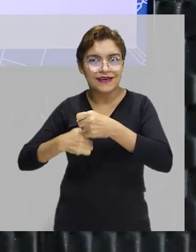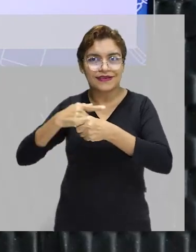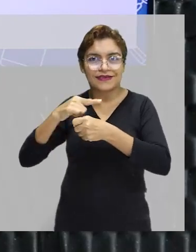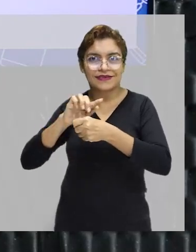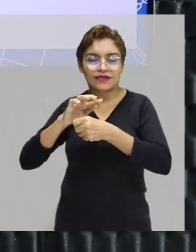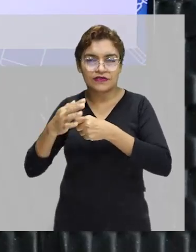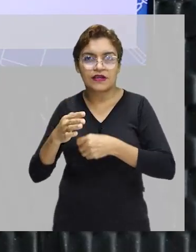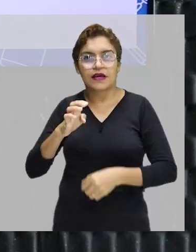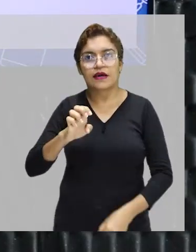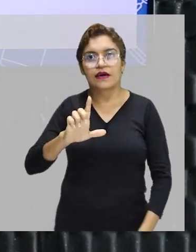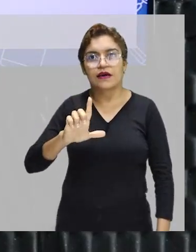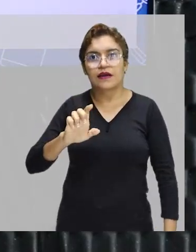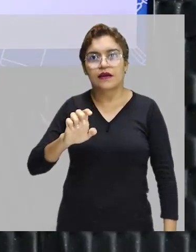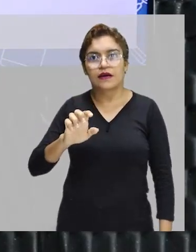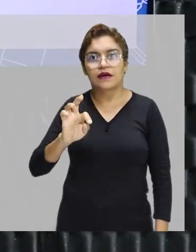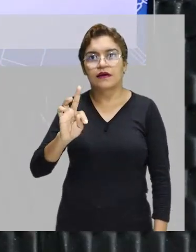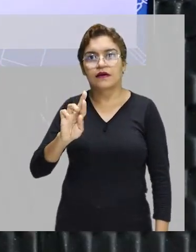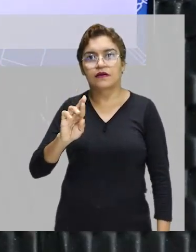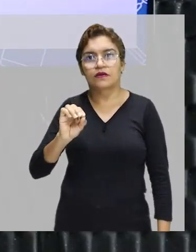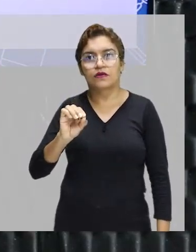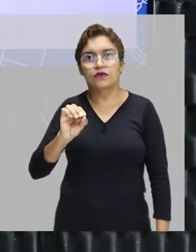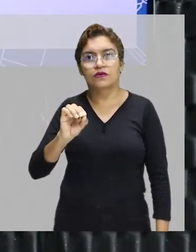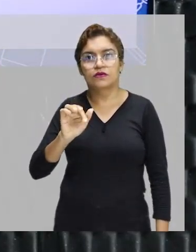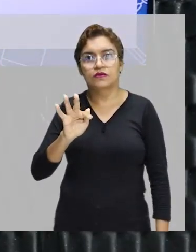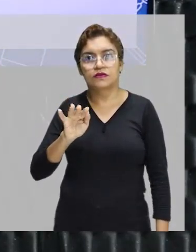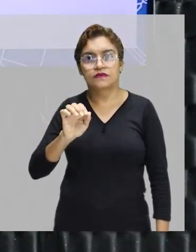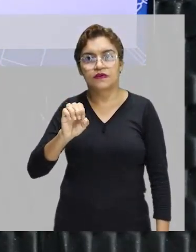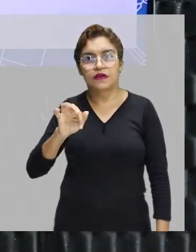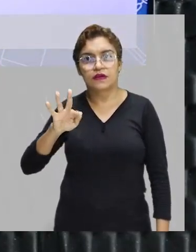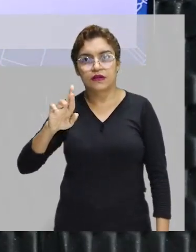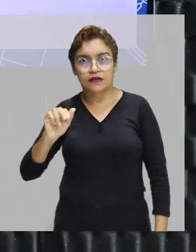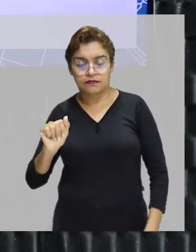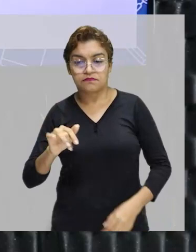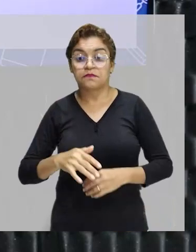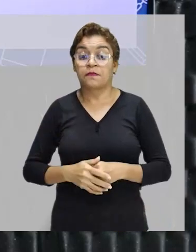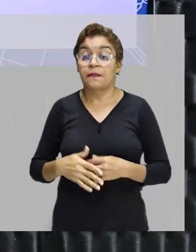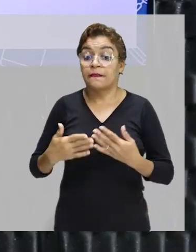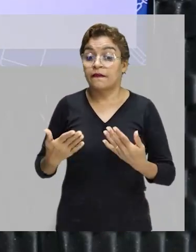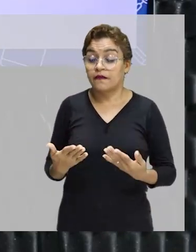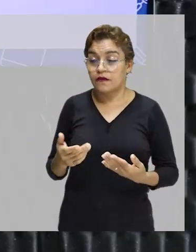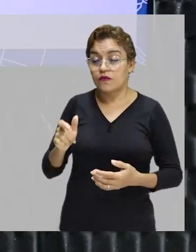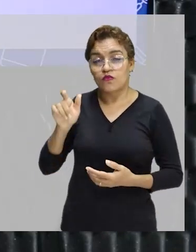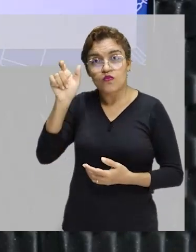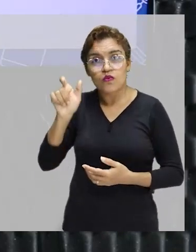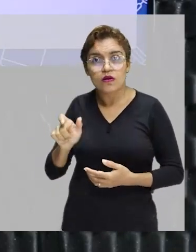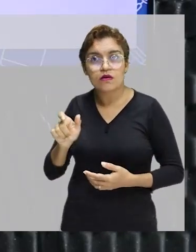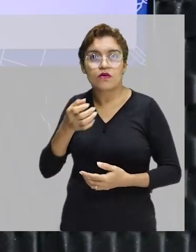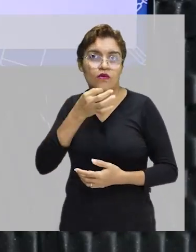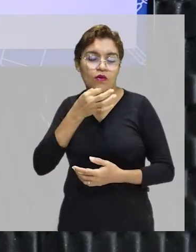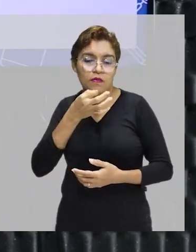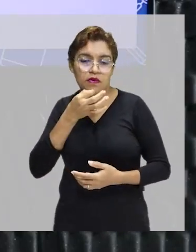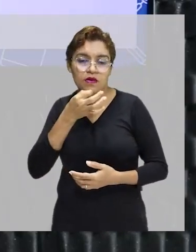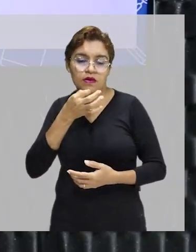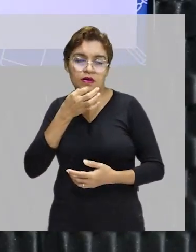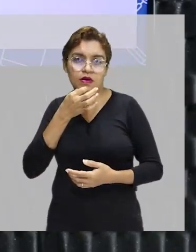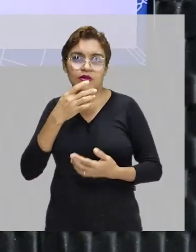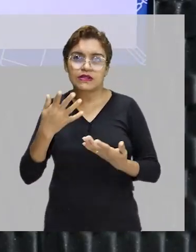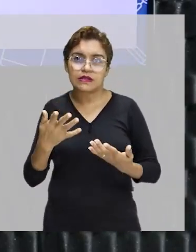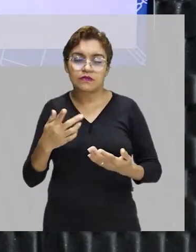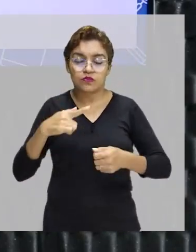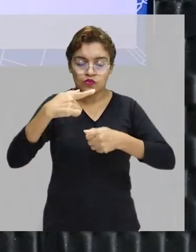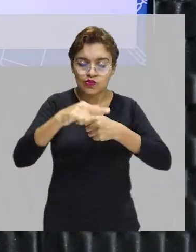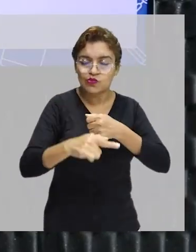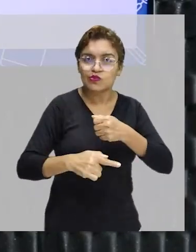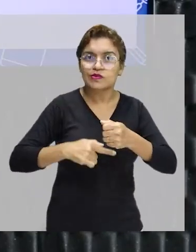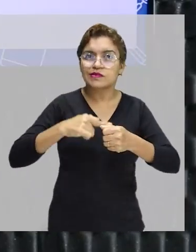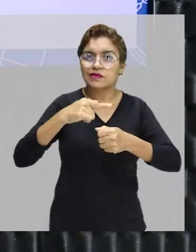Então, o cientista responsável, né, por trazer essa ideia de descontinuidade dos átomos, melhor